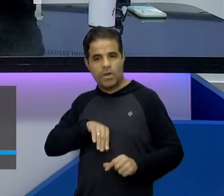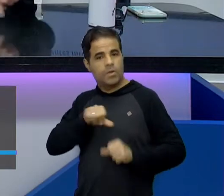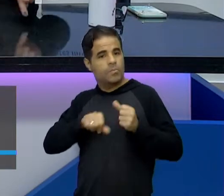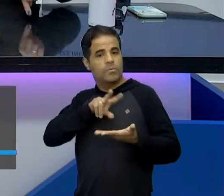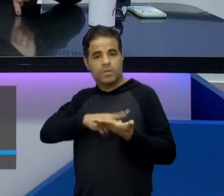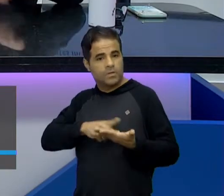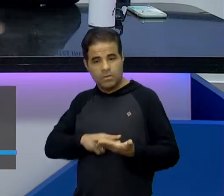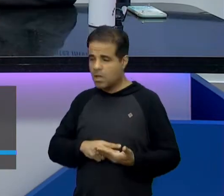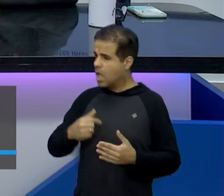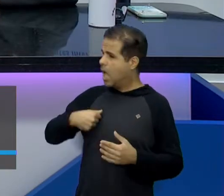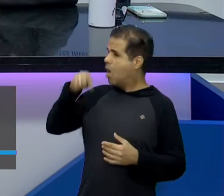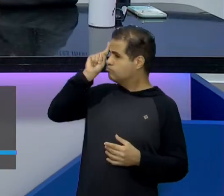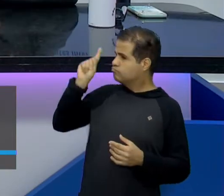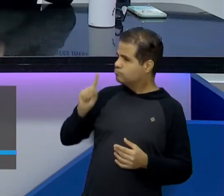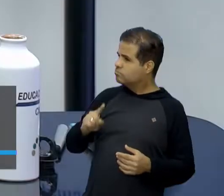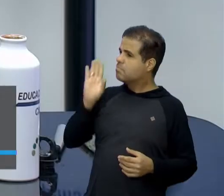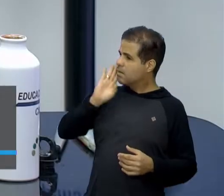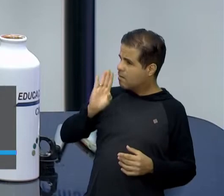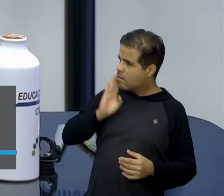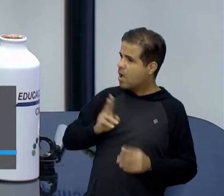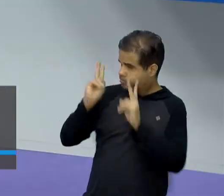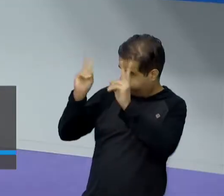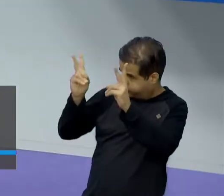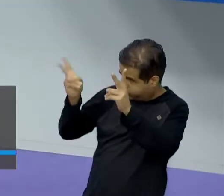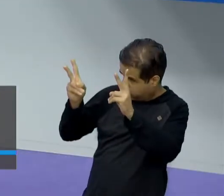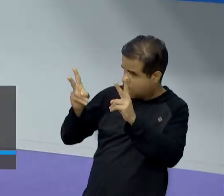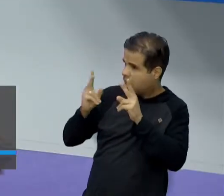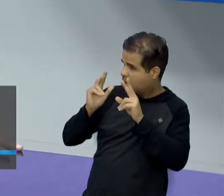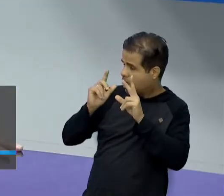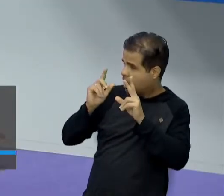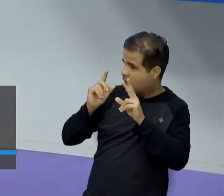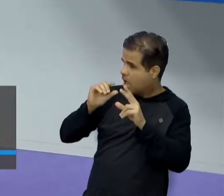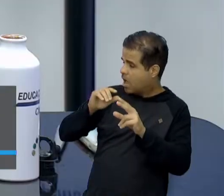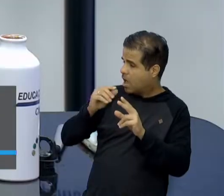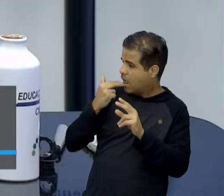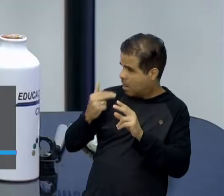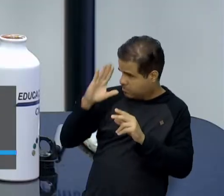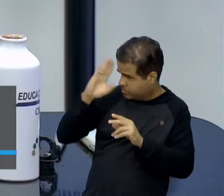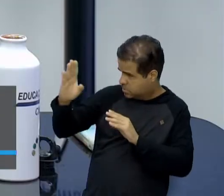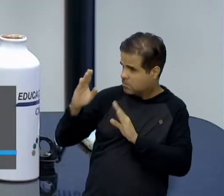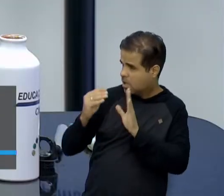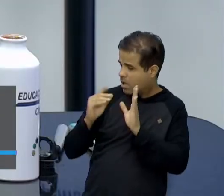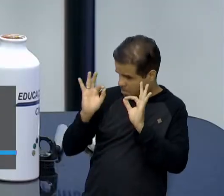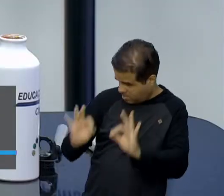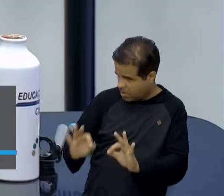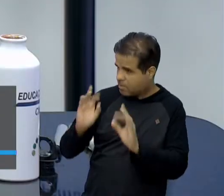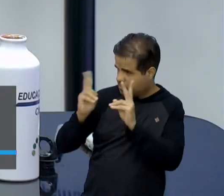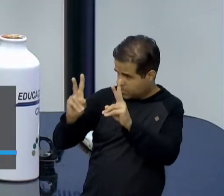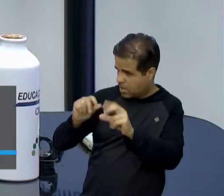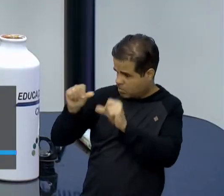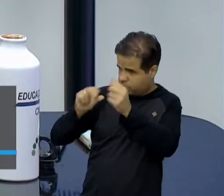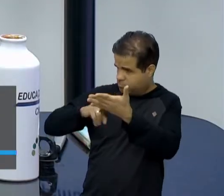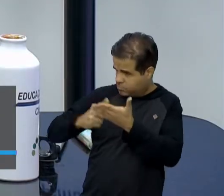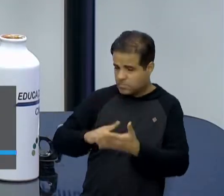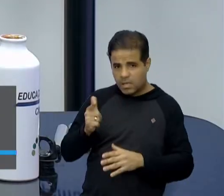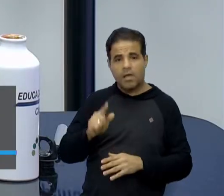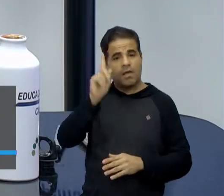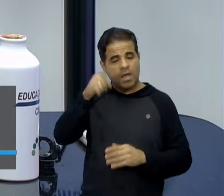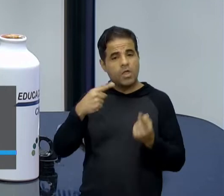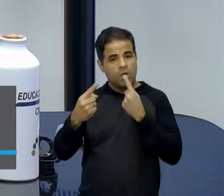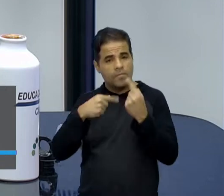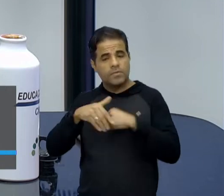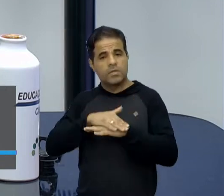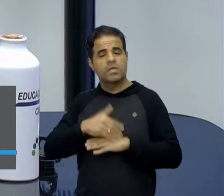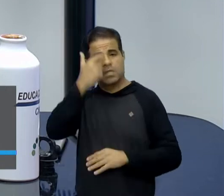Bacana saber, eu não sabia disso. É verdade. Eles mantêm, então, a língua mãe. A língua mãe. Daí é onde você conversa com